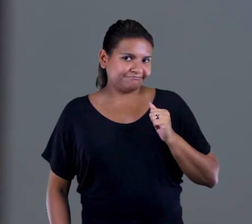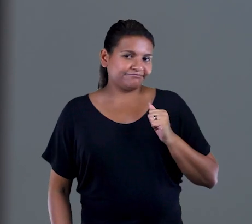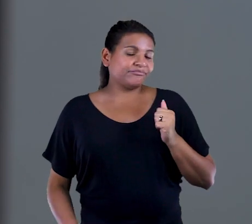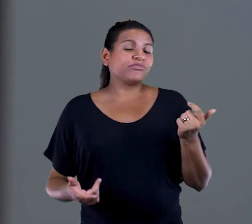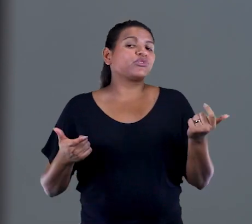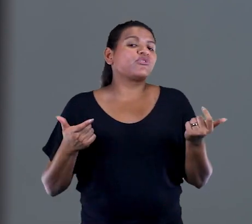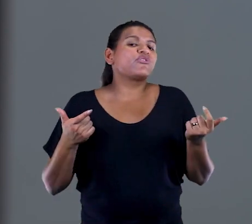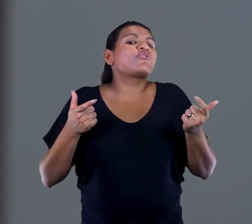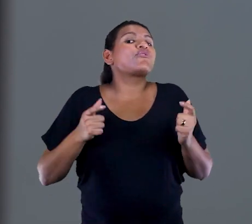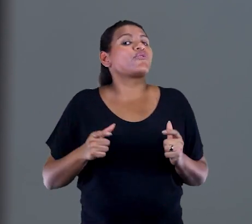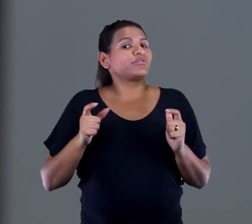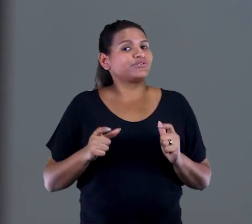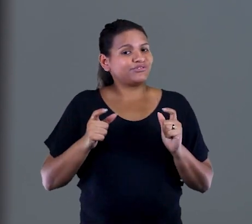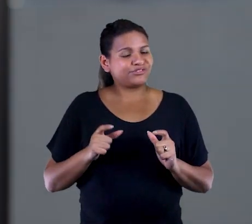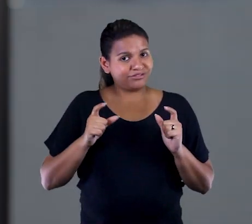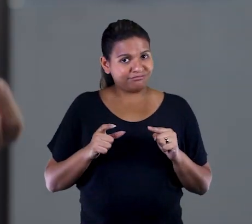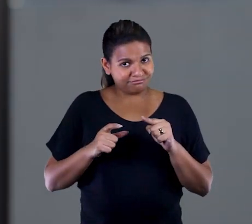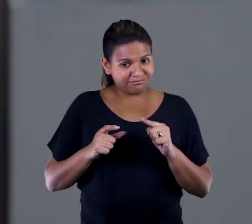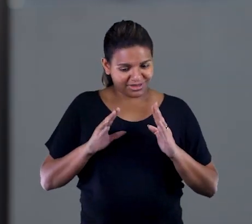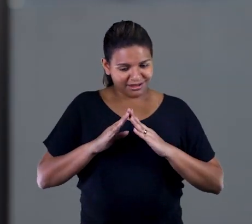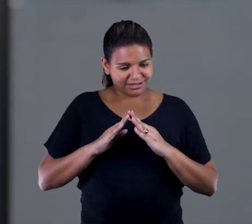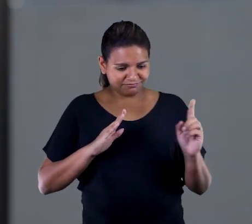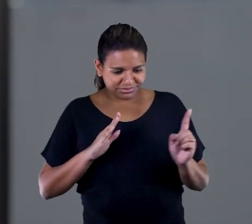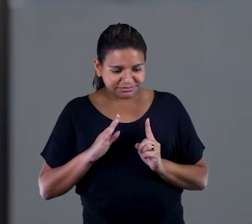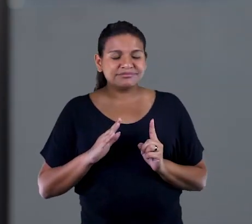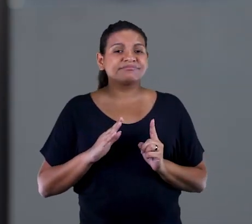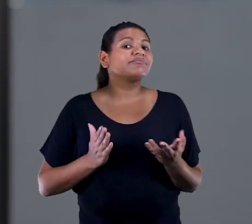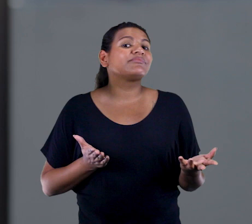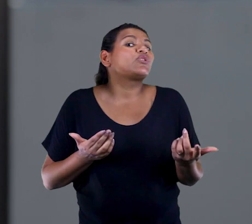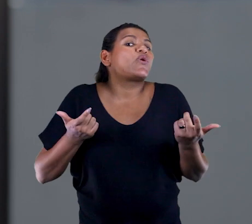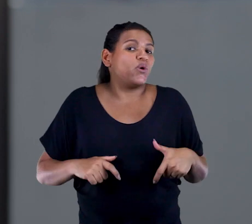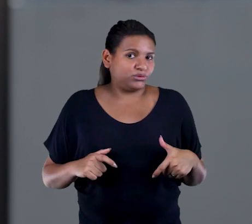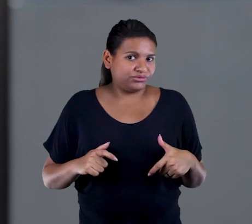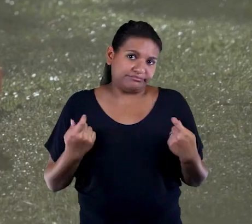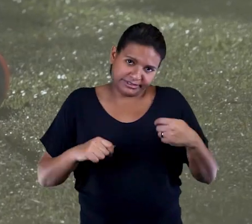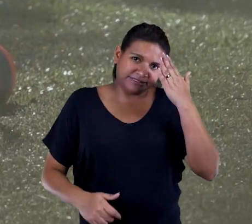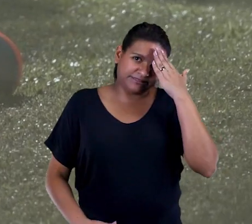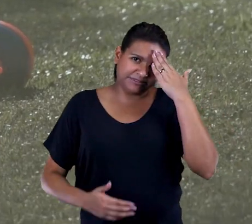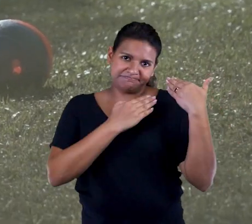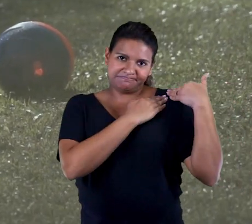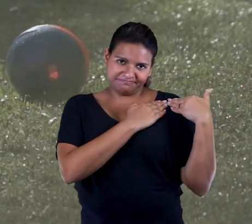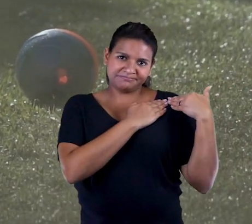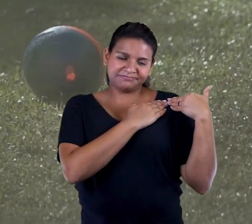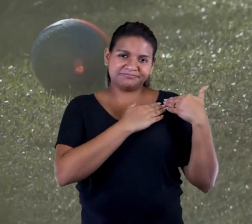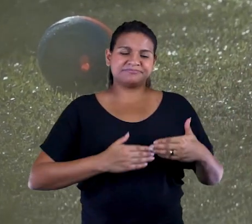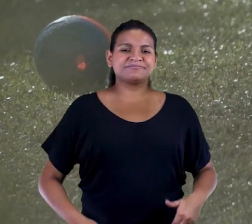né, onde que cabe esse outro ser que você está inserindo na sua rotina.